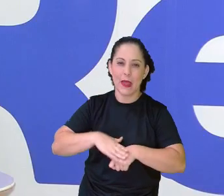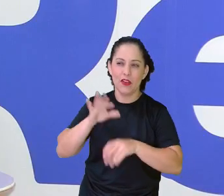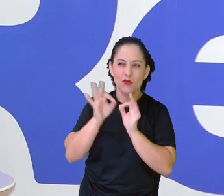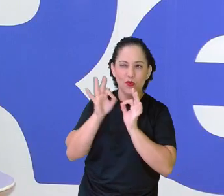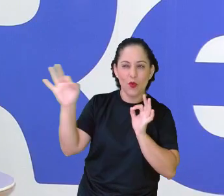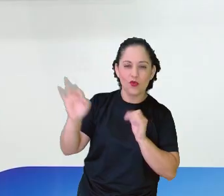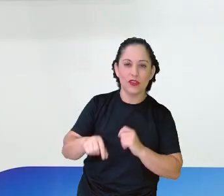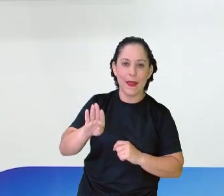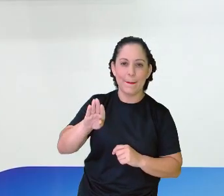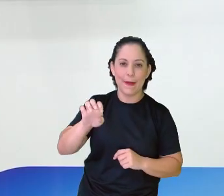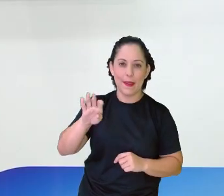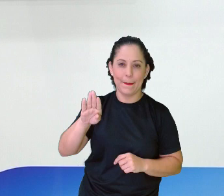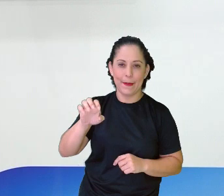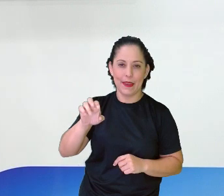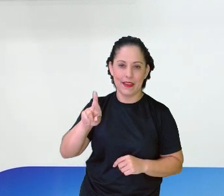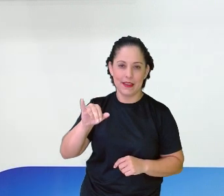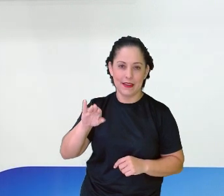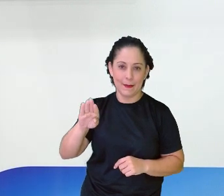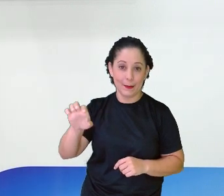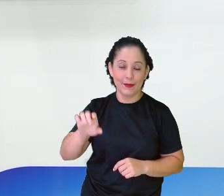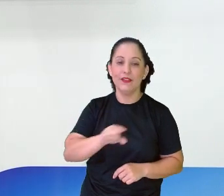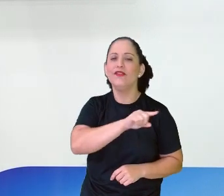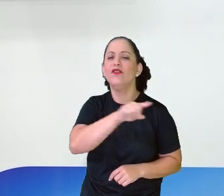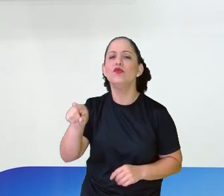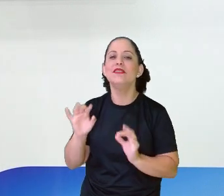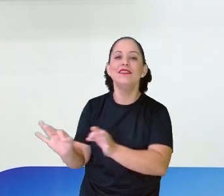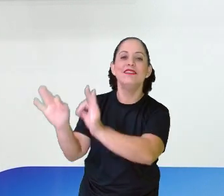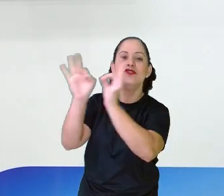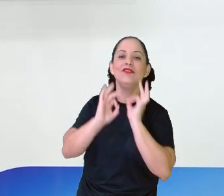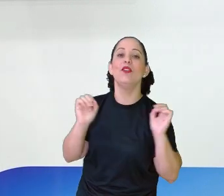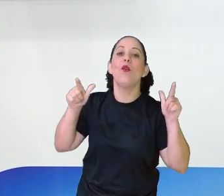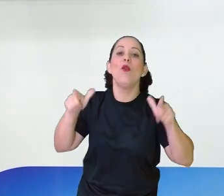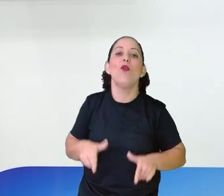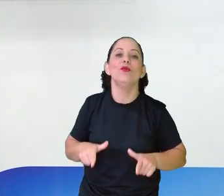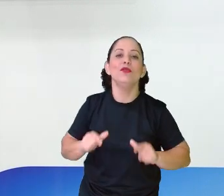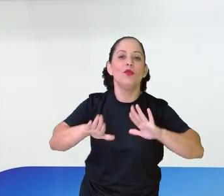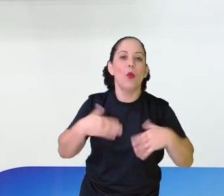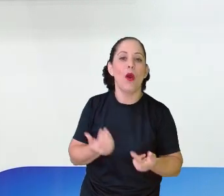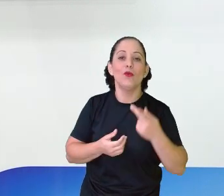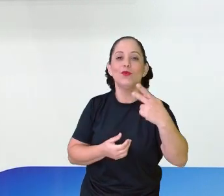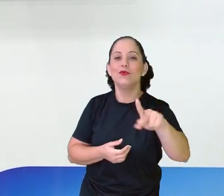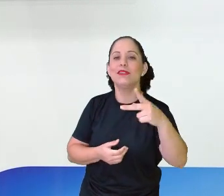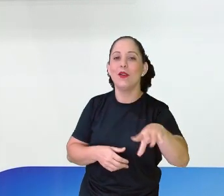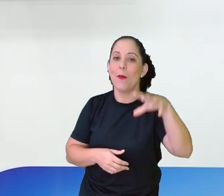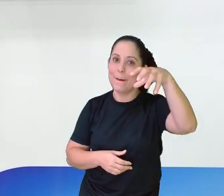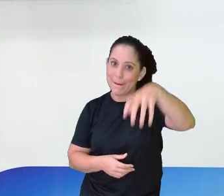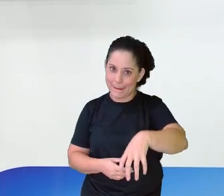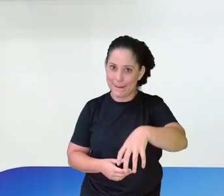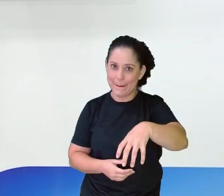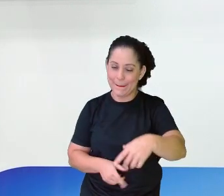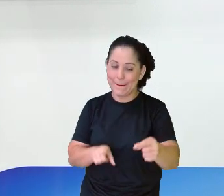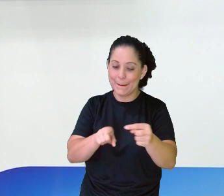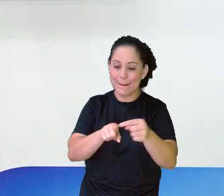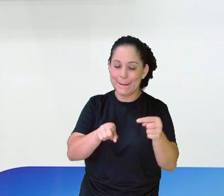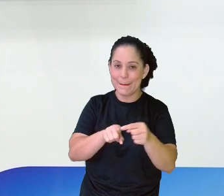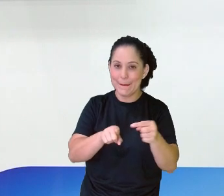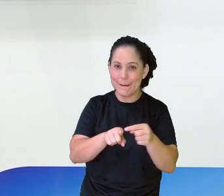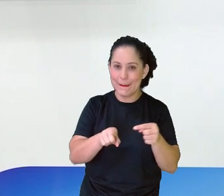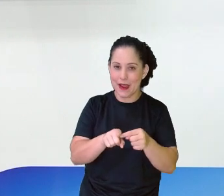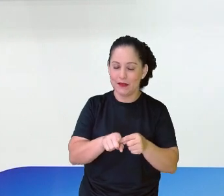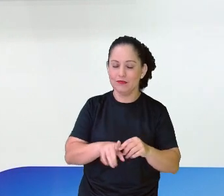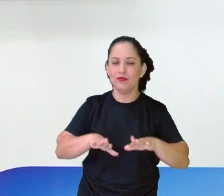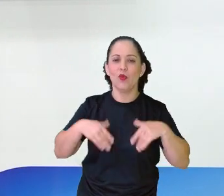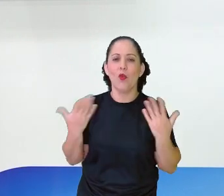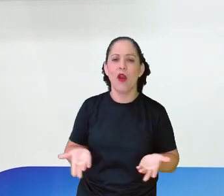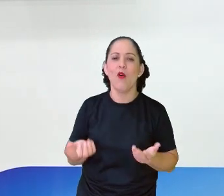né? E vocês estão nos assistindo da onde? Qual é o bairro que vocês estão nos vendo? Ou se você não está assistindo a gente de